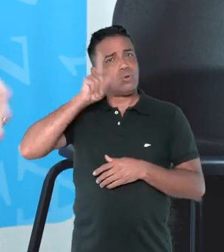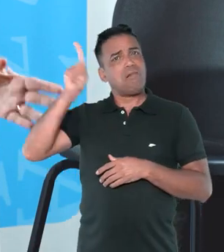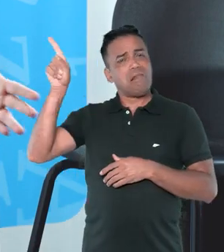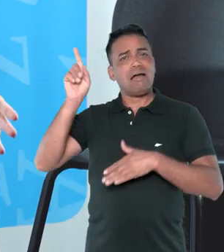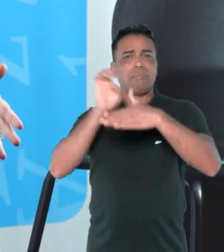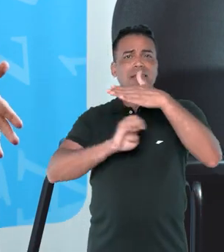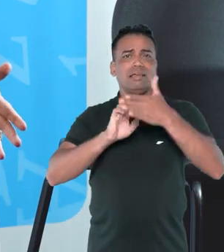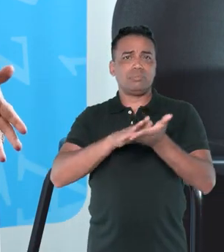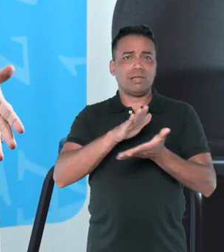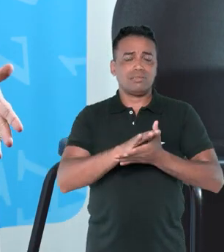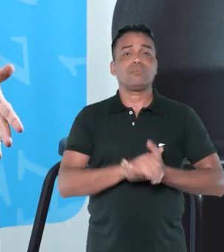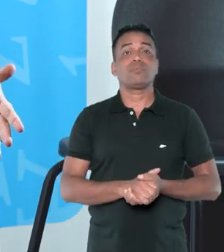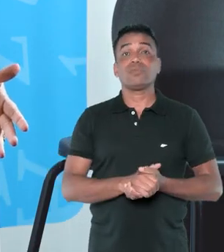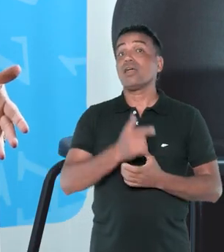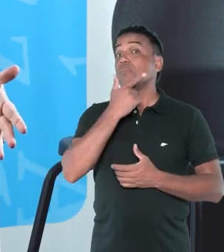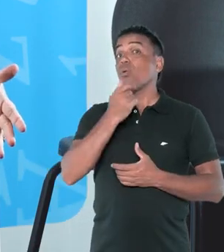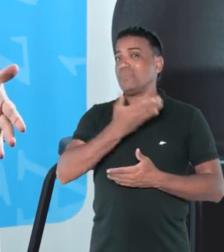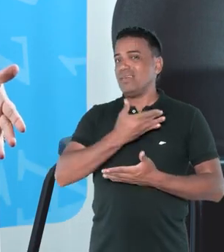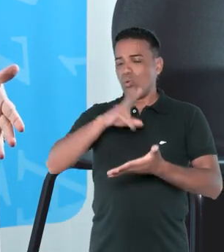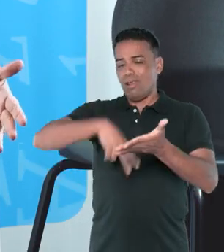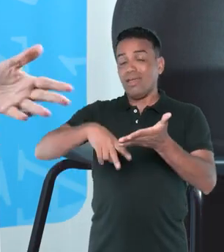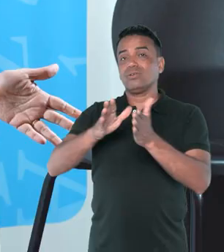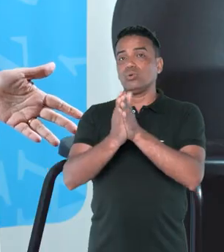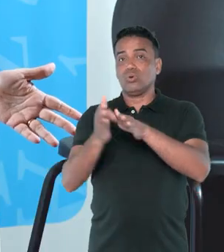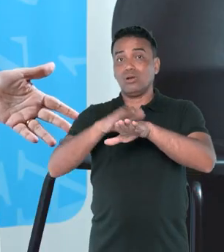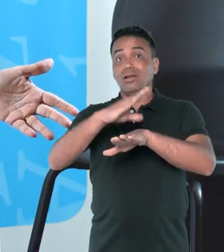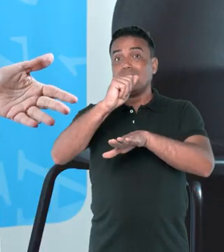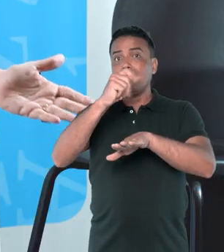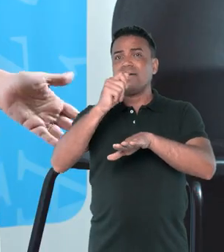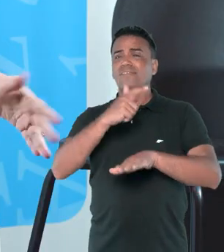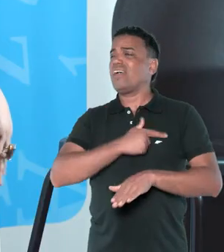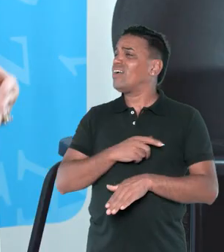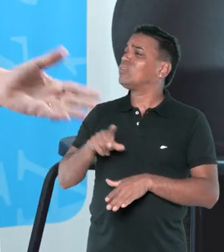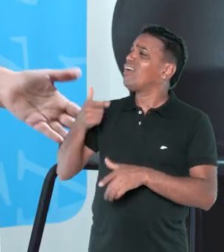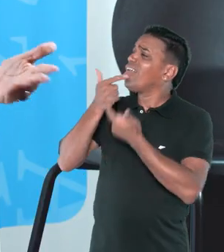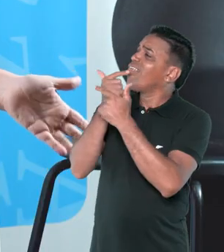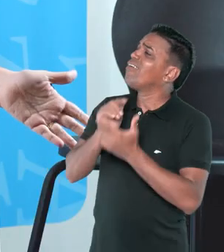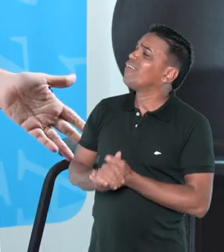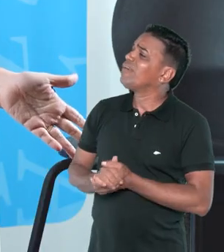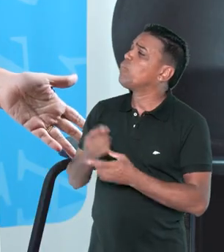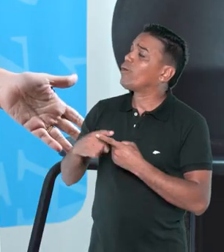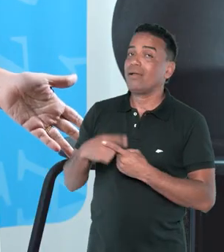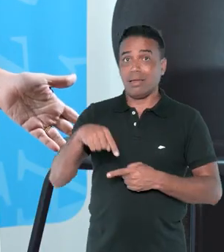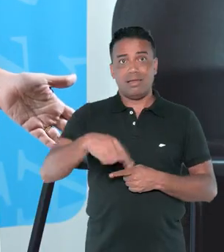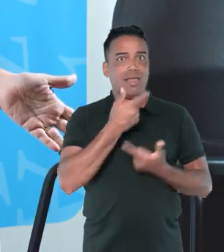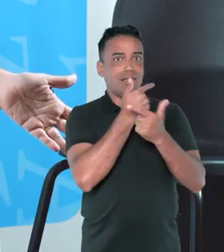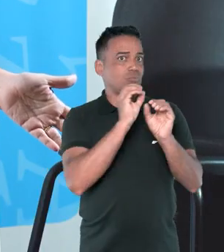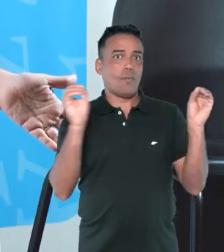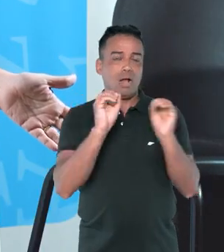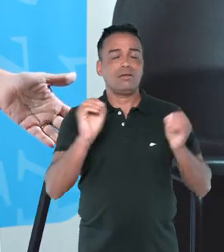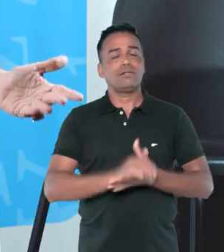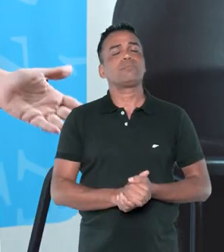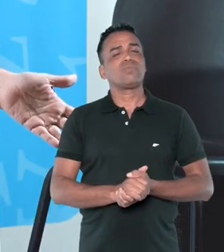editora. Ele disse, não, pois é, o meu amigo estava lendo o livro da capa feia e começou a rir. Aí eu perguntei o que ele estava rindo, porque aqui na prisão ninguém fica rindo.